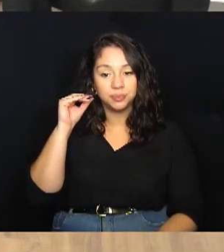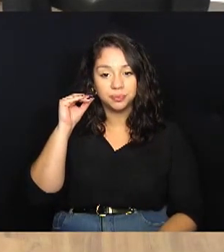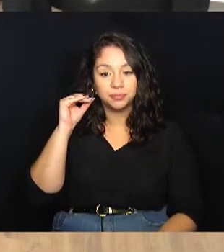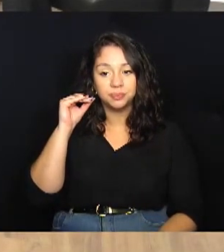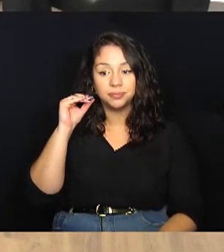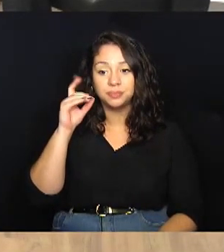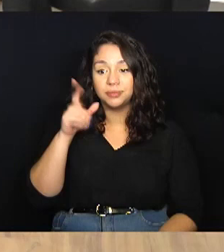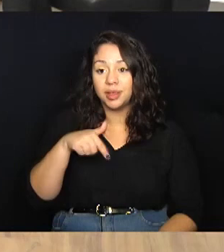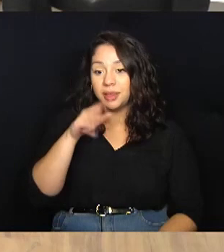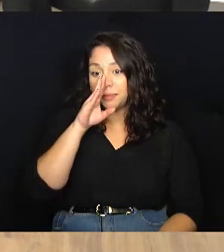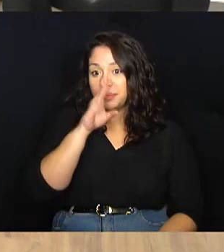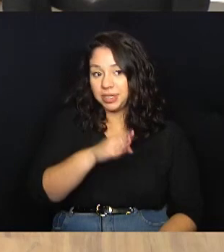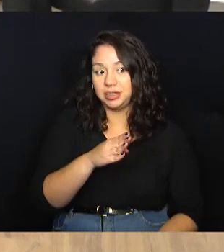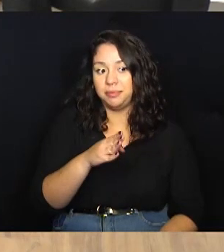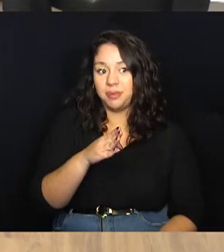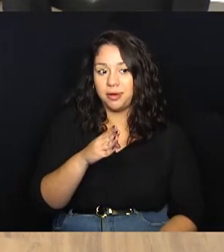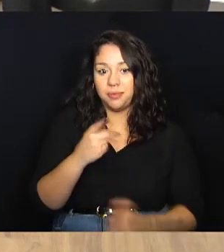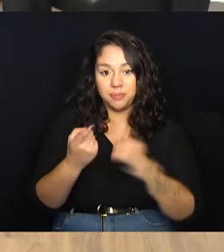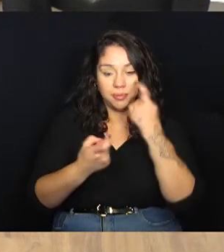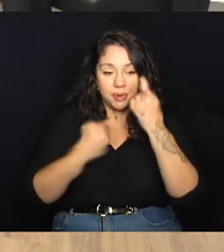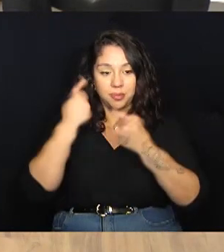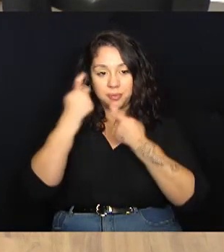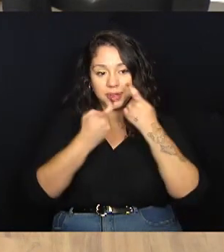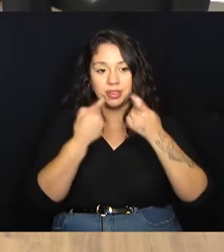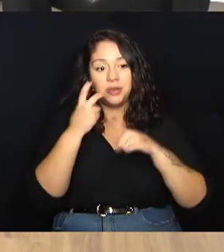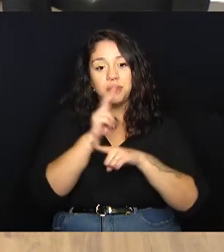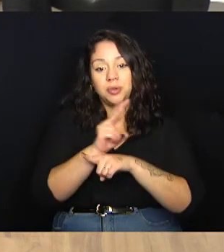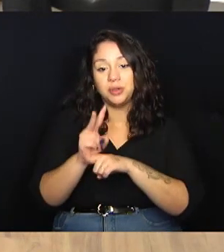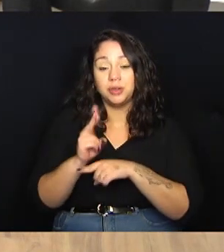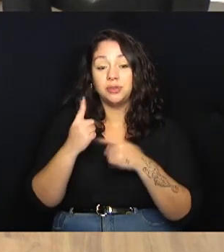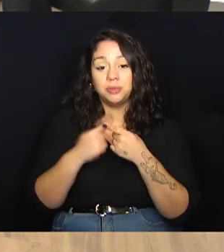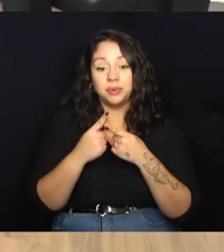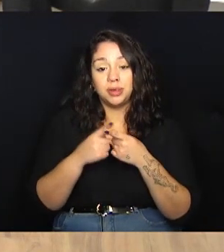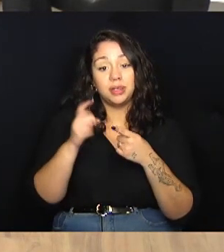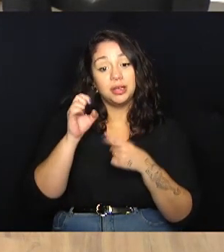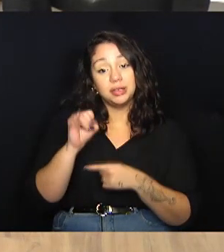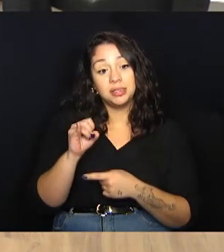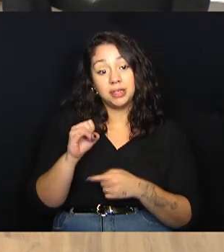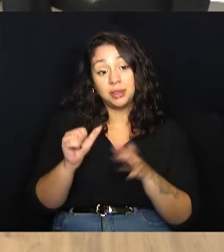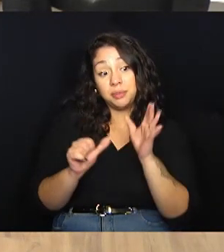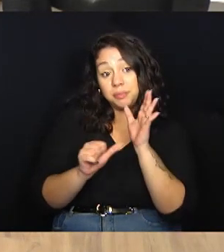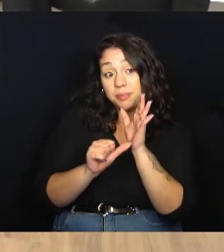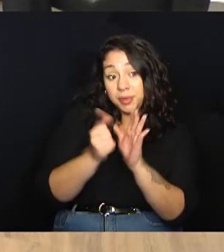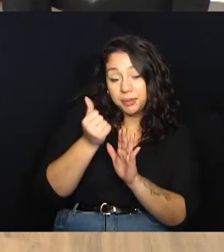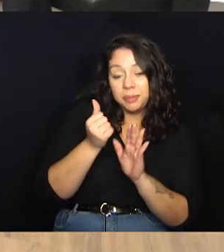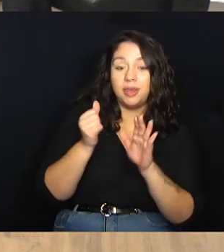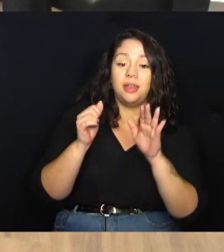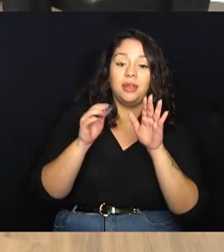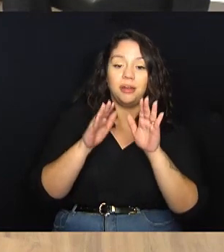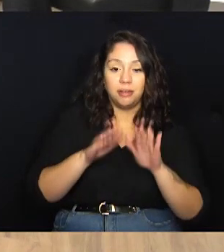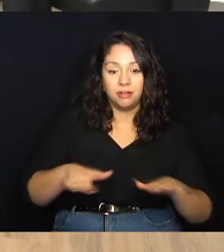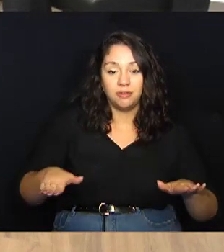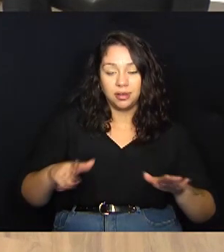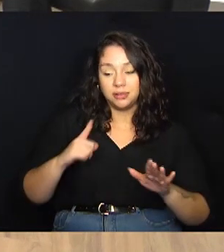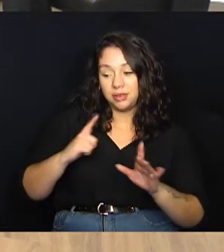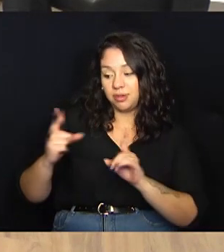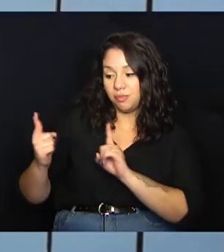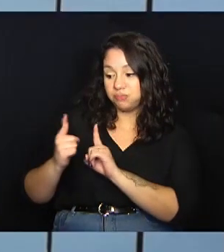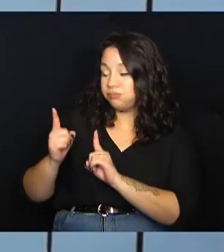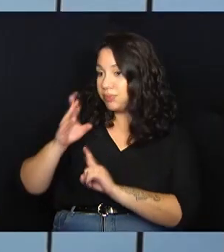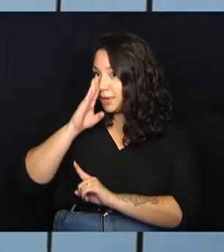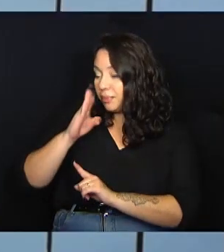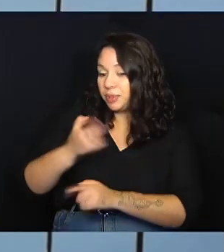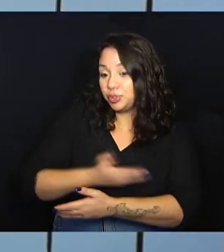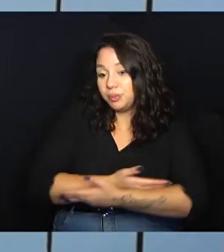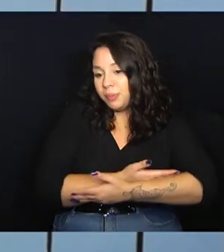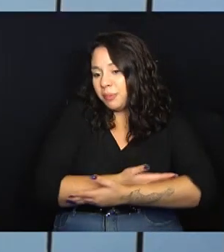maior ainda, eu acho, essa preocupação e esse cuidado. Porque se a gente falar de primeira infância, e a maior parte são bebês, eles